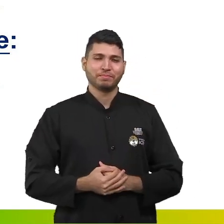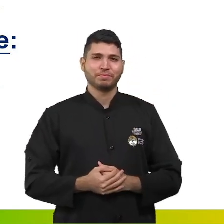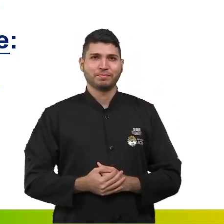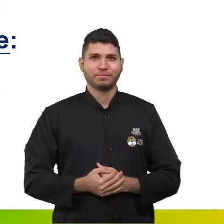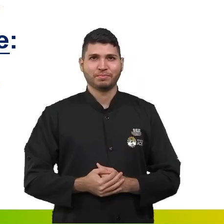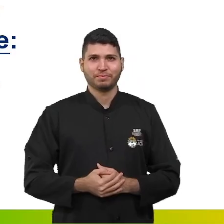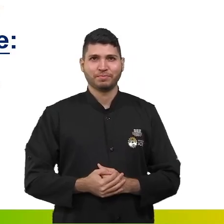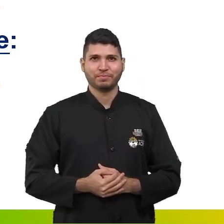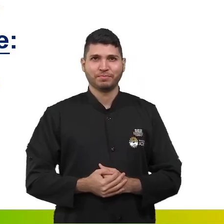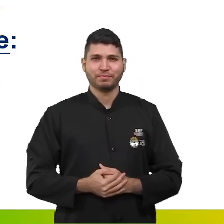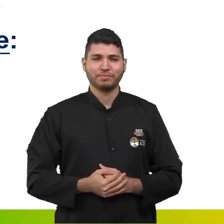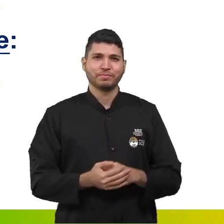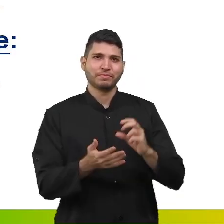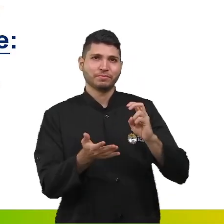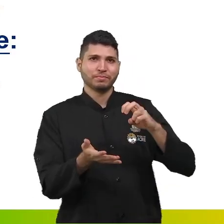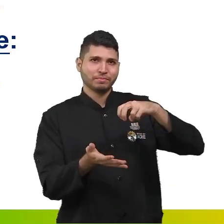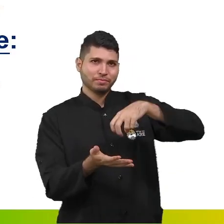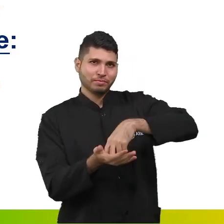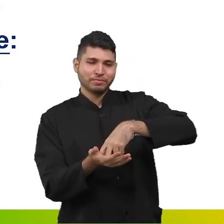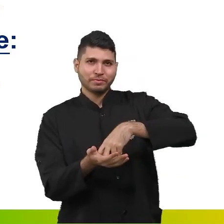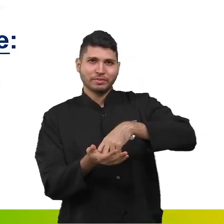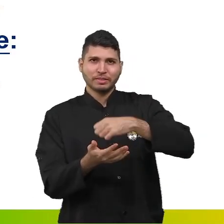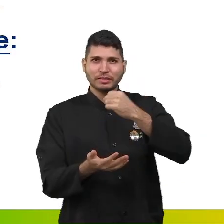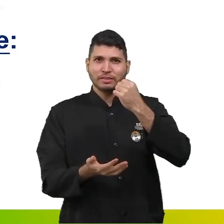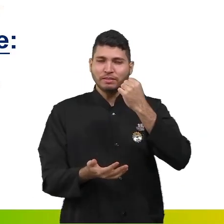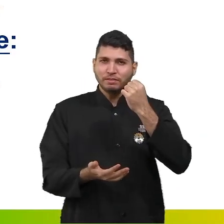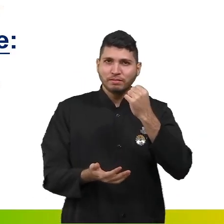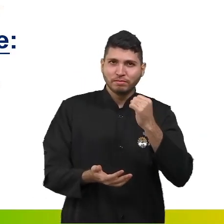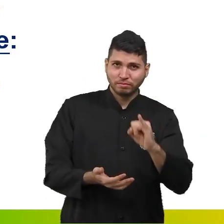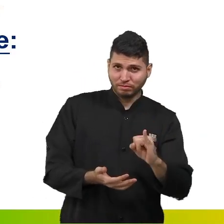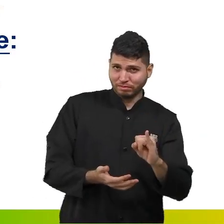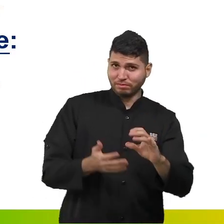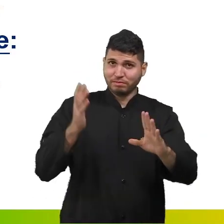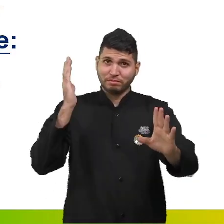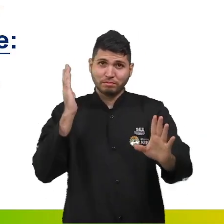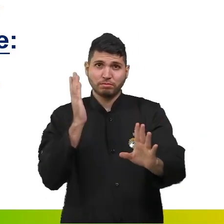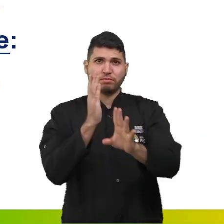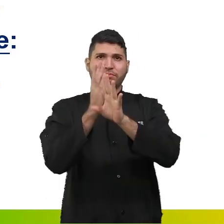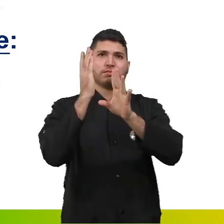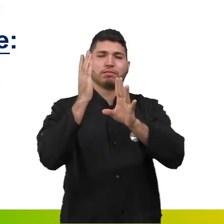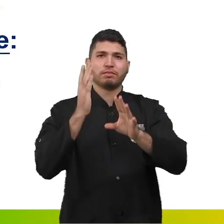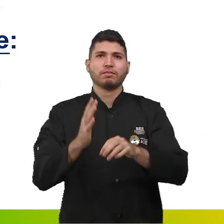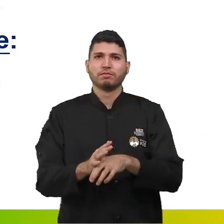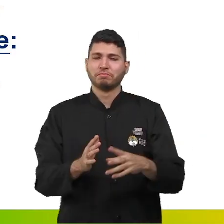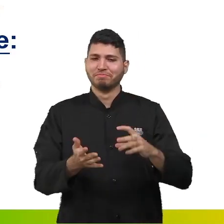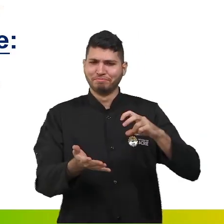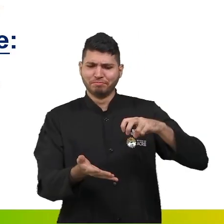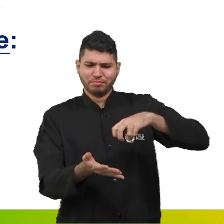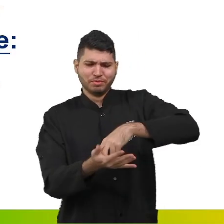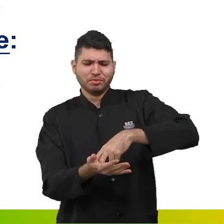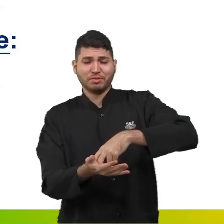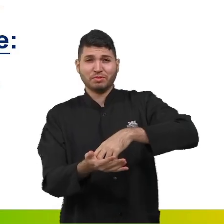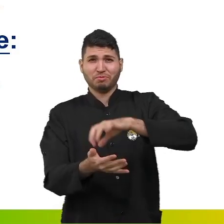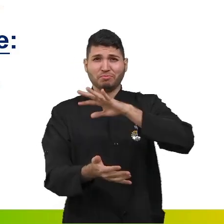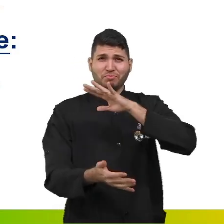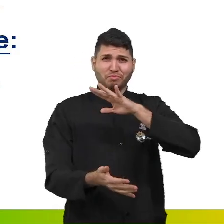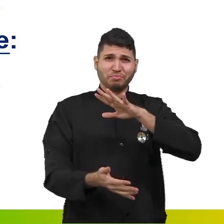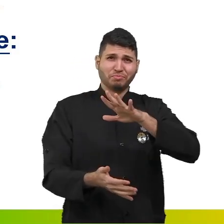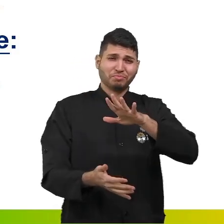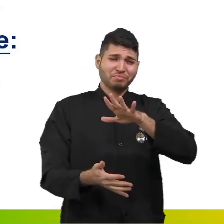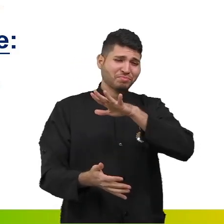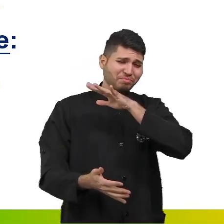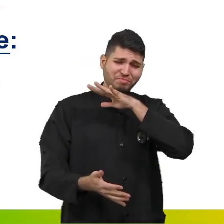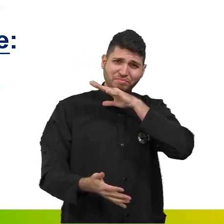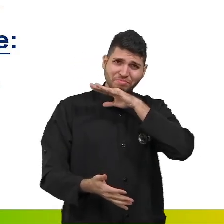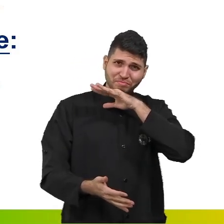No entanto, os castigos também, caso algo assim fosse descoberto, os castigos eram terríveis. Eles eram levados a um local